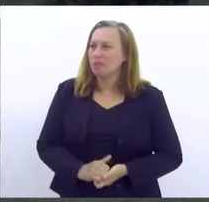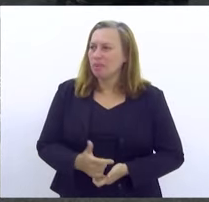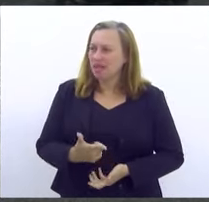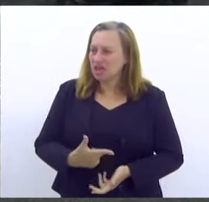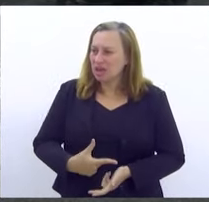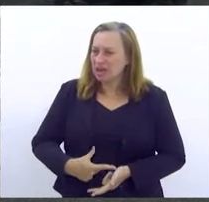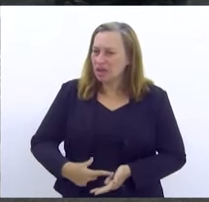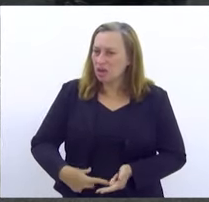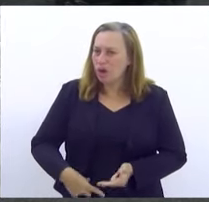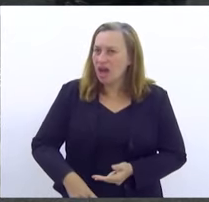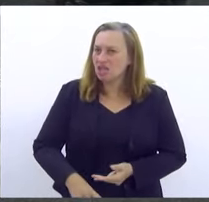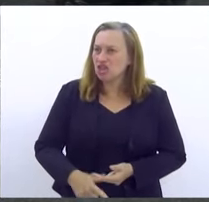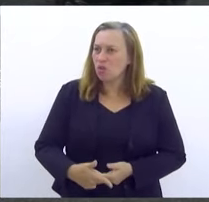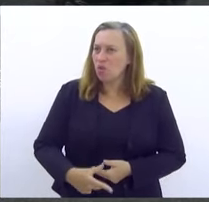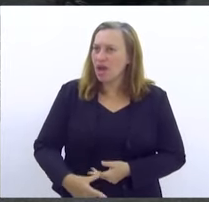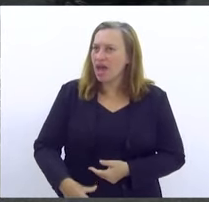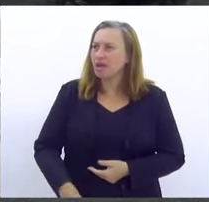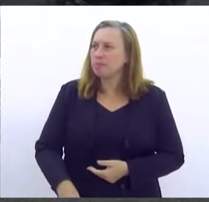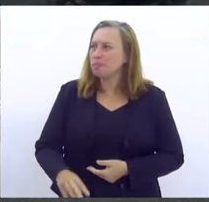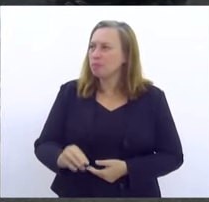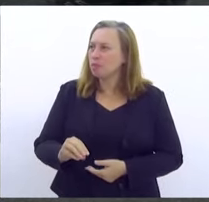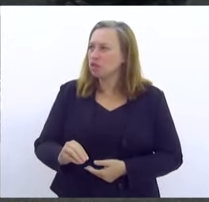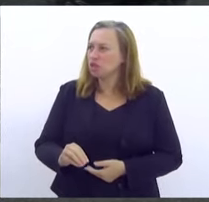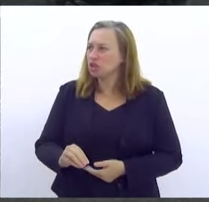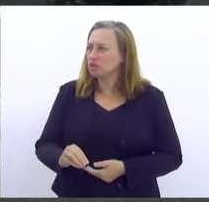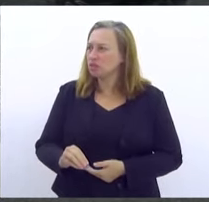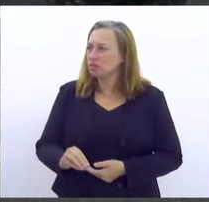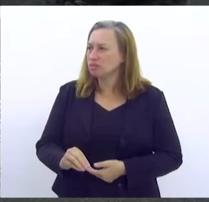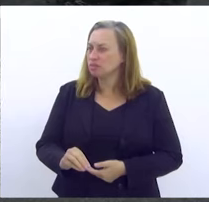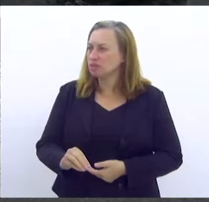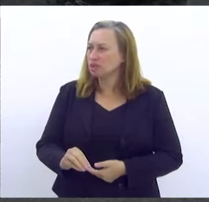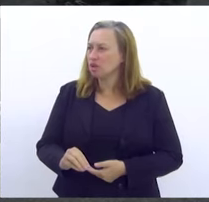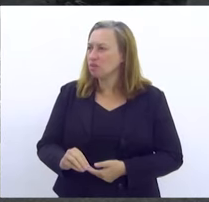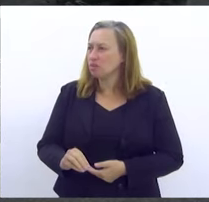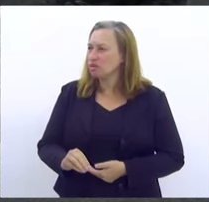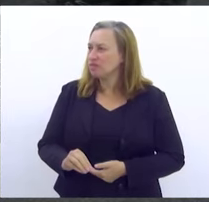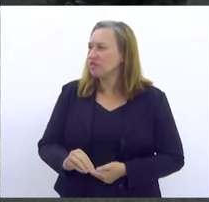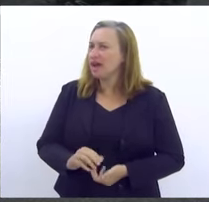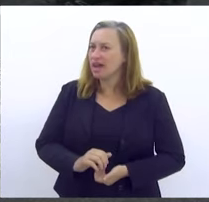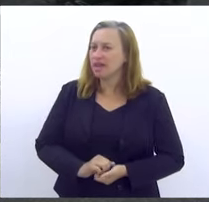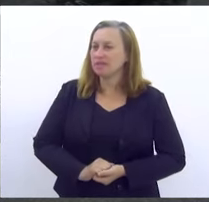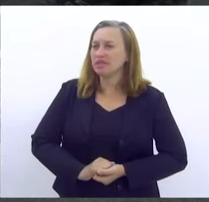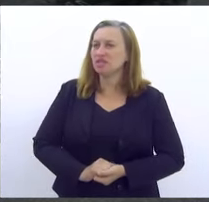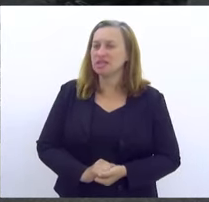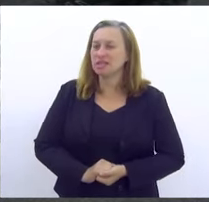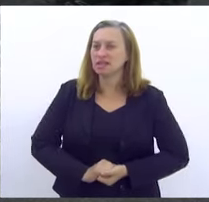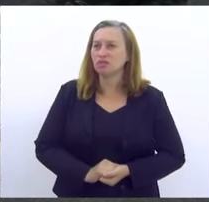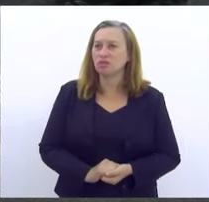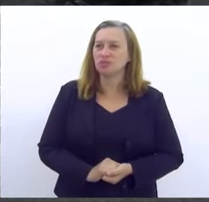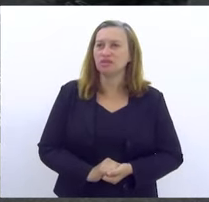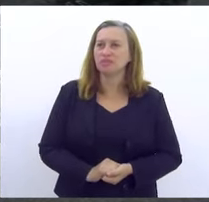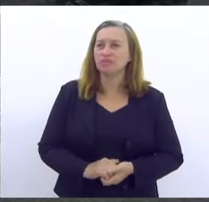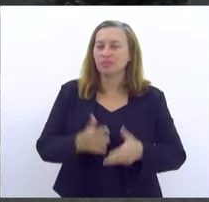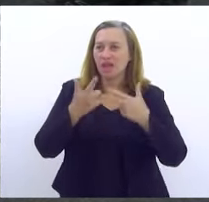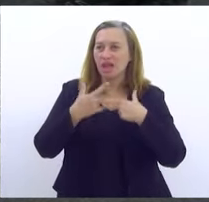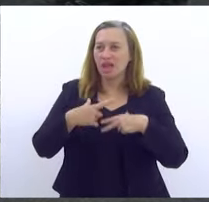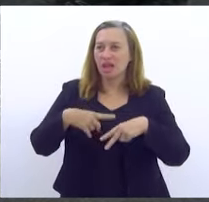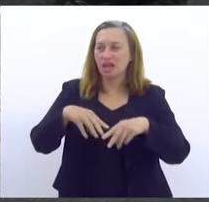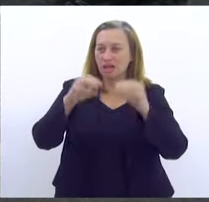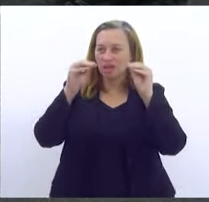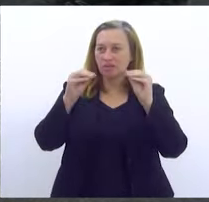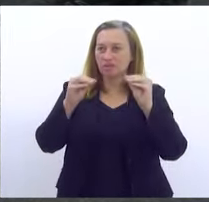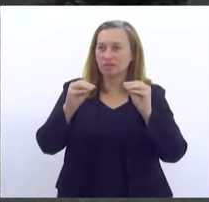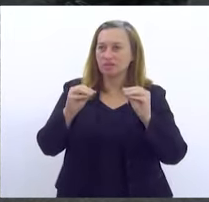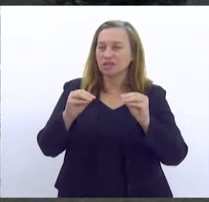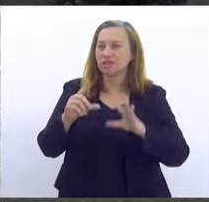Corrigi, inclusive, o defeito que eu tinha dessa compreensão, que a linguagem é a